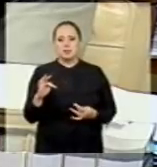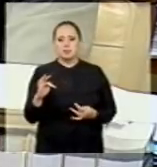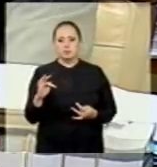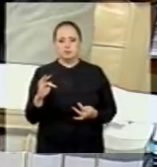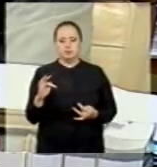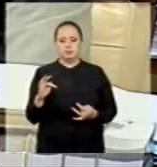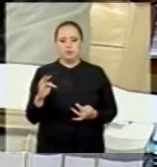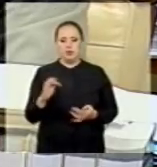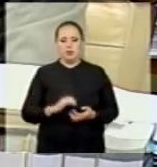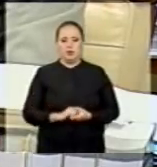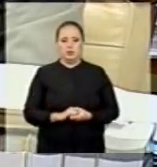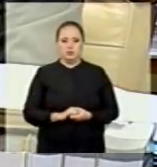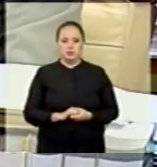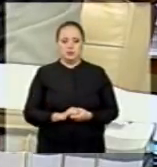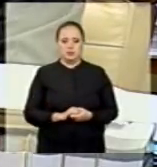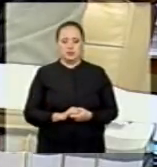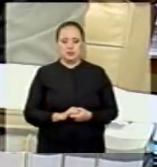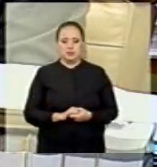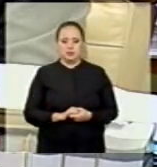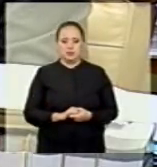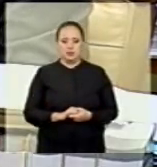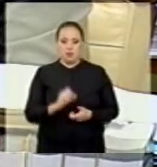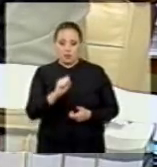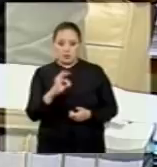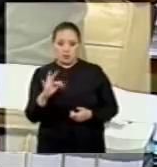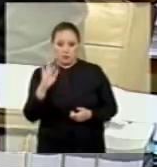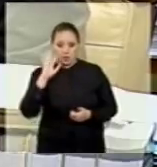ao resolver esta questão de ordem,